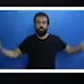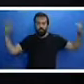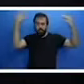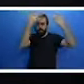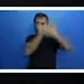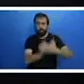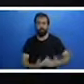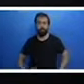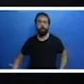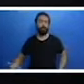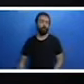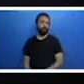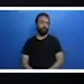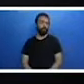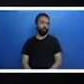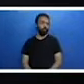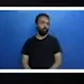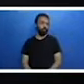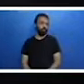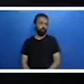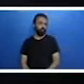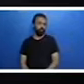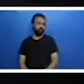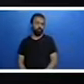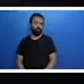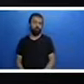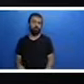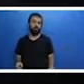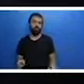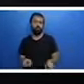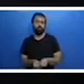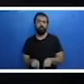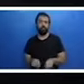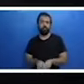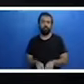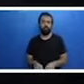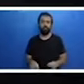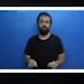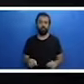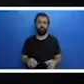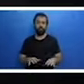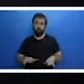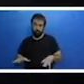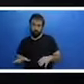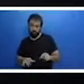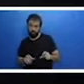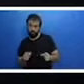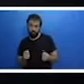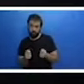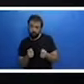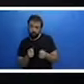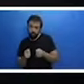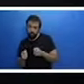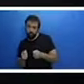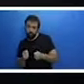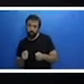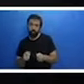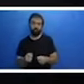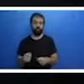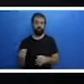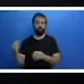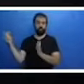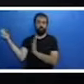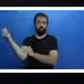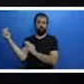do corpo todo certo também o controle dos movimentos que nós vamos e da força